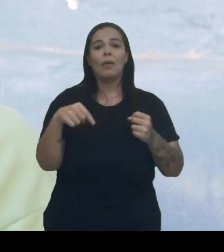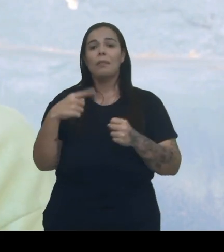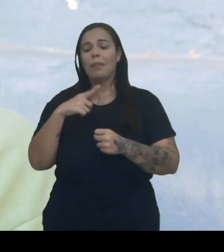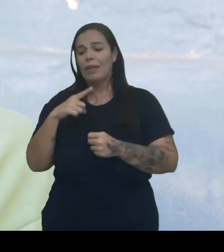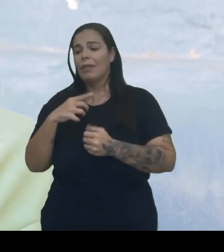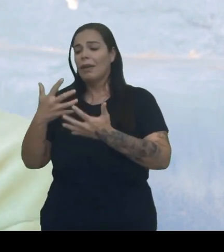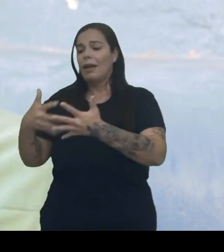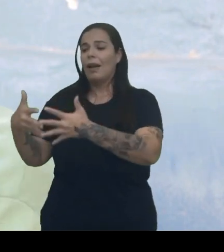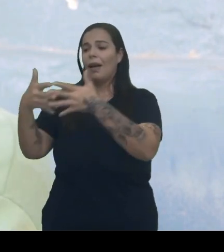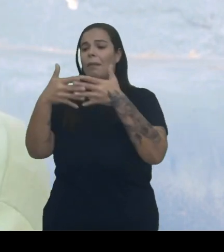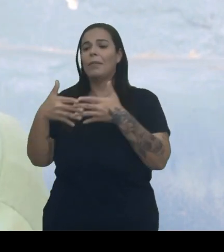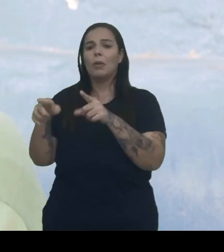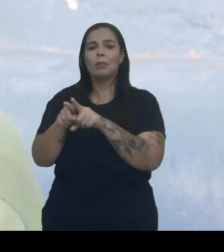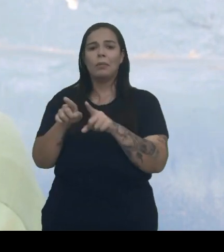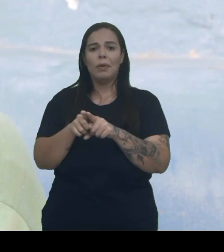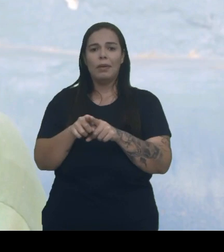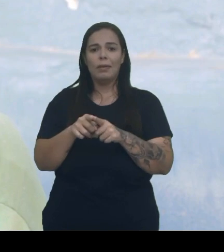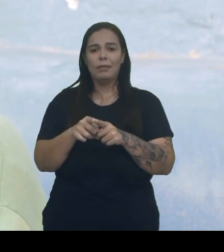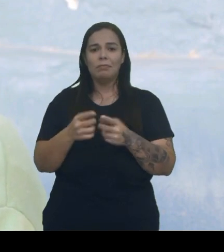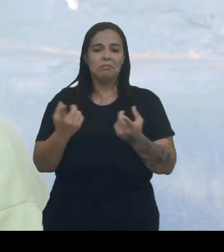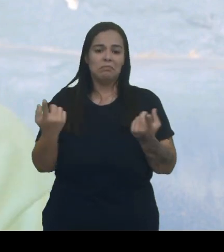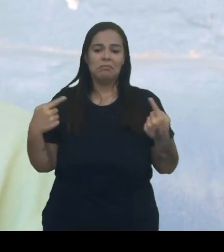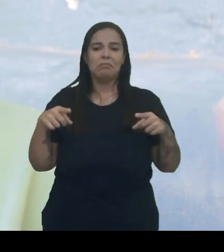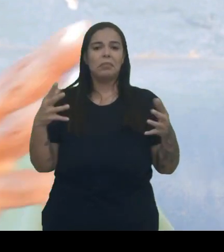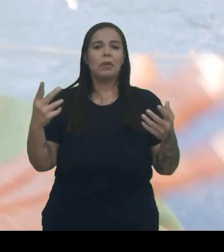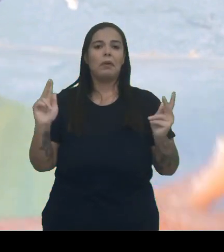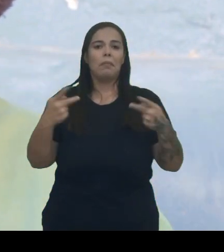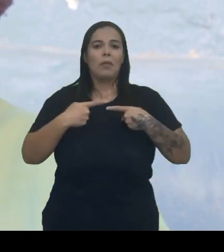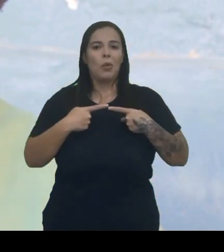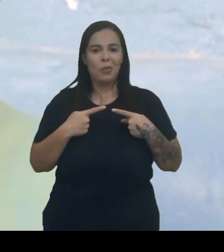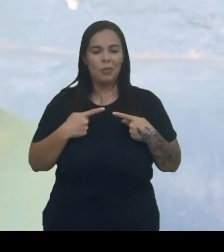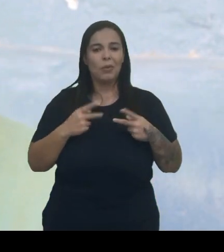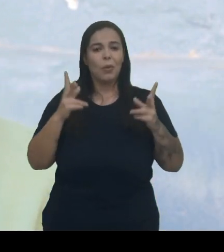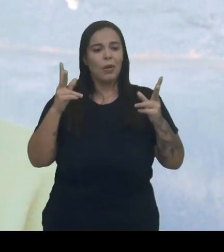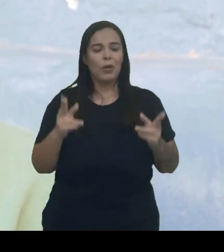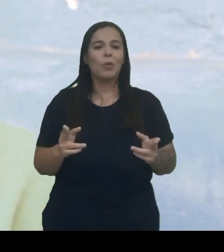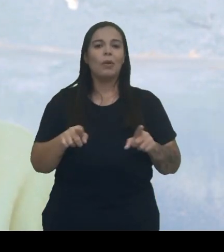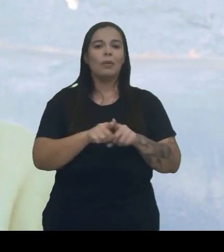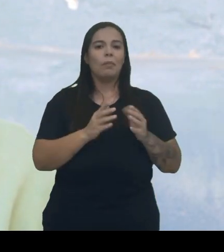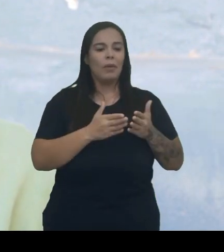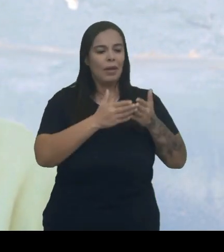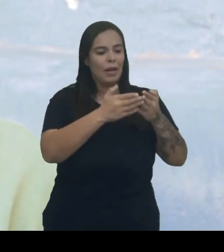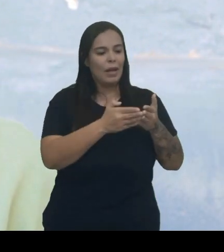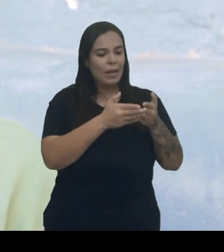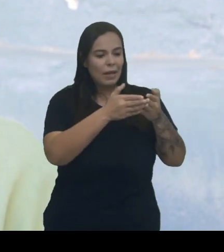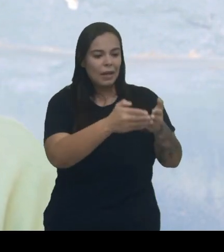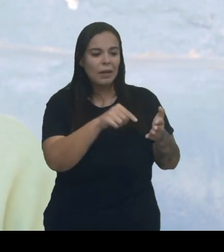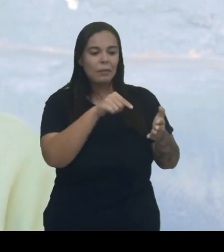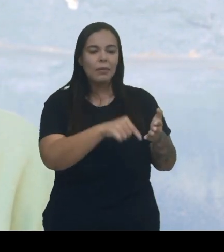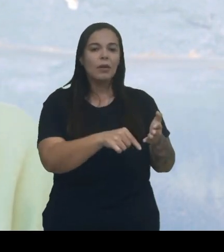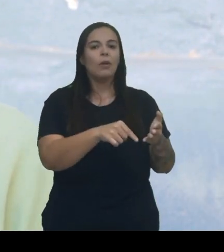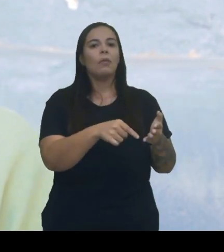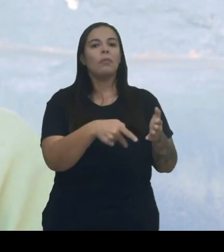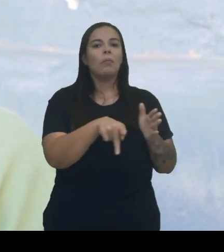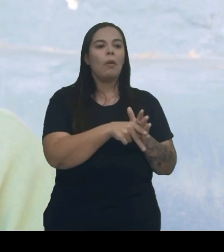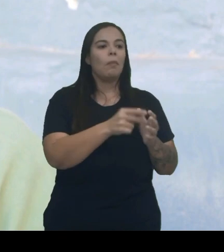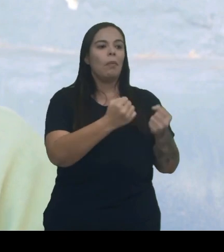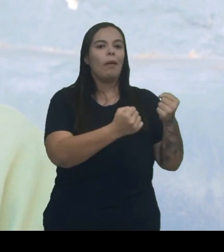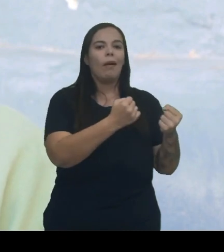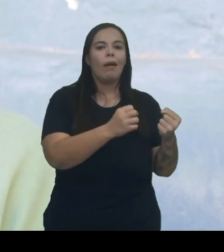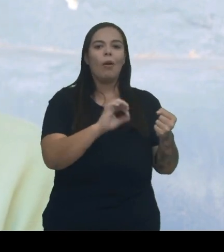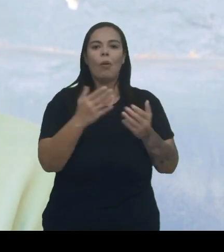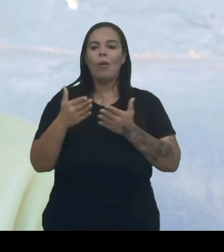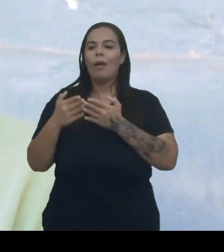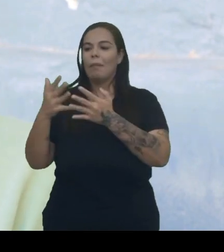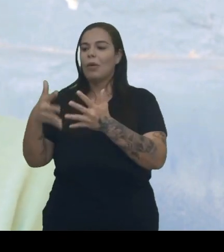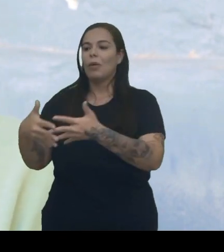mesma coisa. Essa canoa aqui é como se fosse um carro de passeio. Essa canoa aí é como se fosse um caminhão. Entendendo? Coisas idênticas.